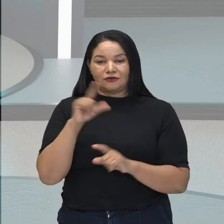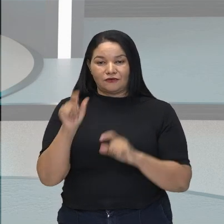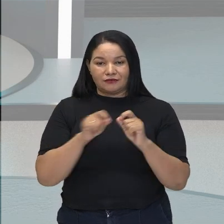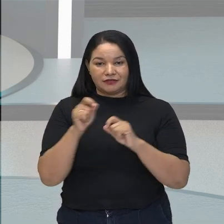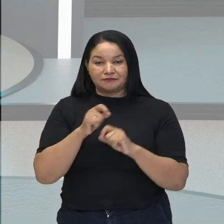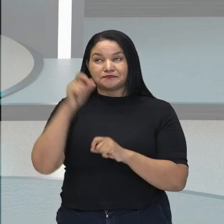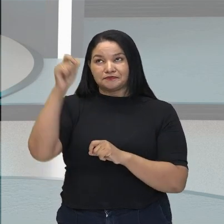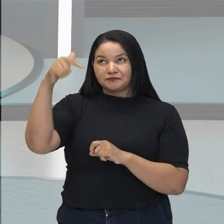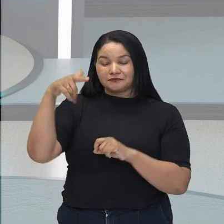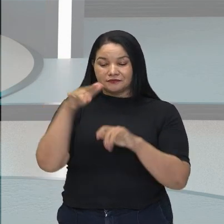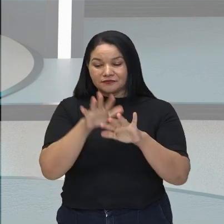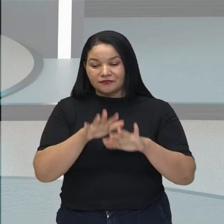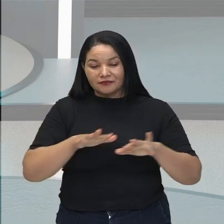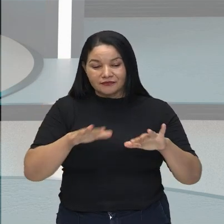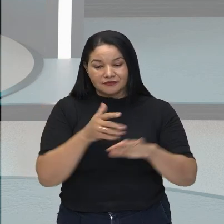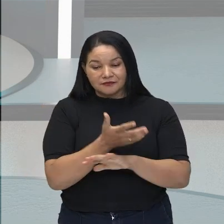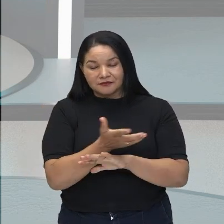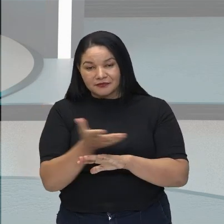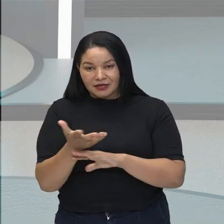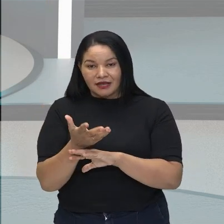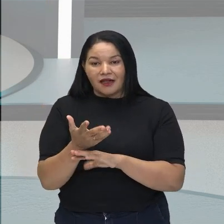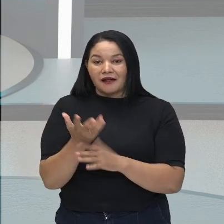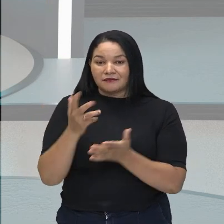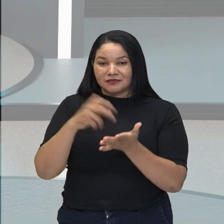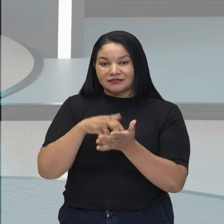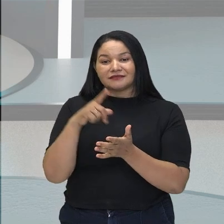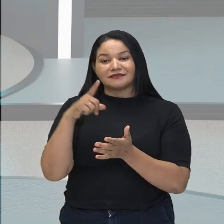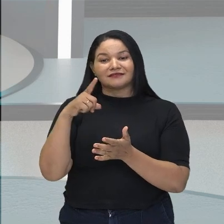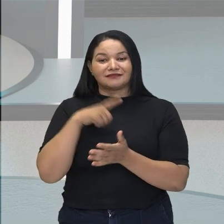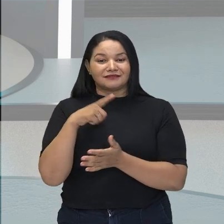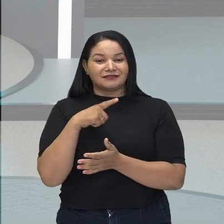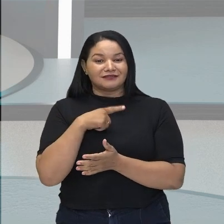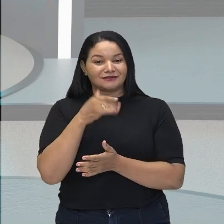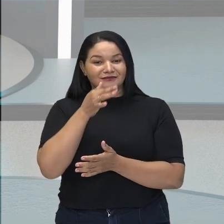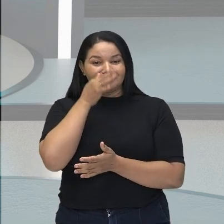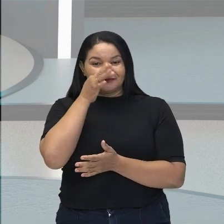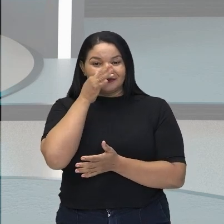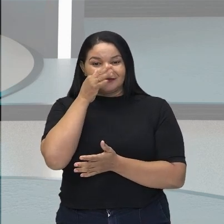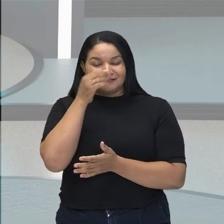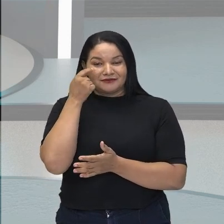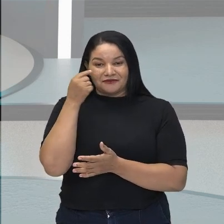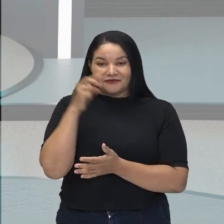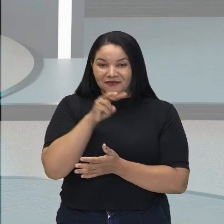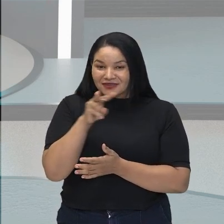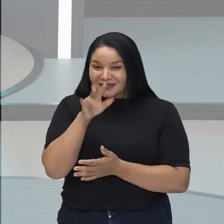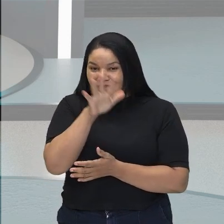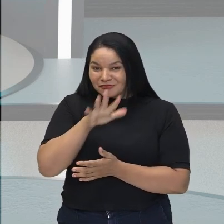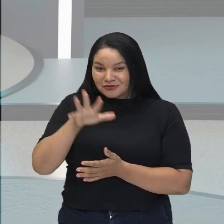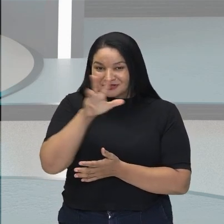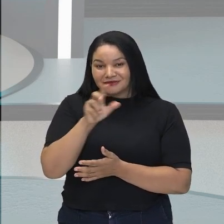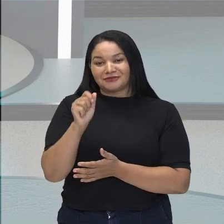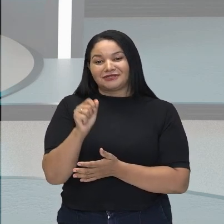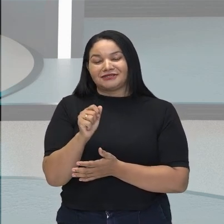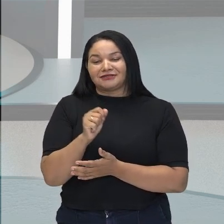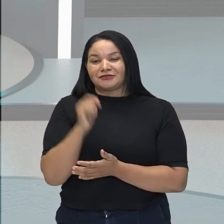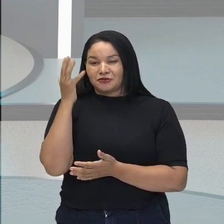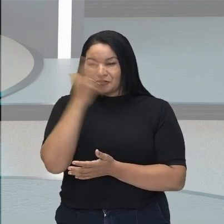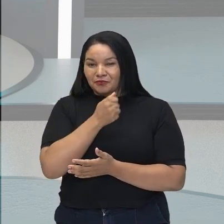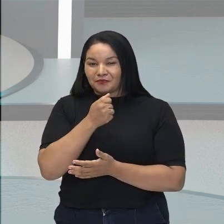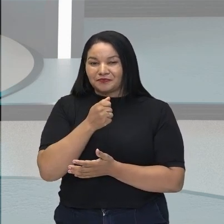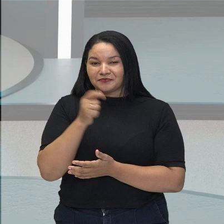sol de la mañana, el tulipán, mira que bonitas, se